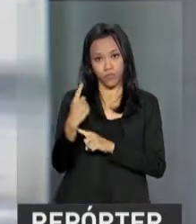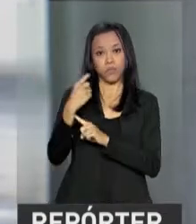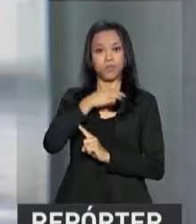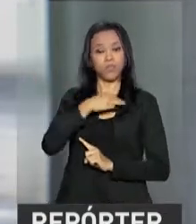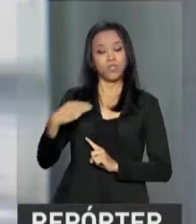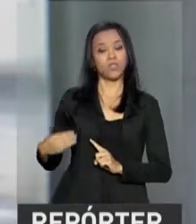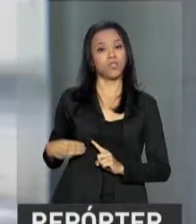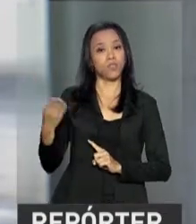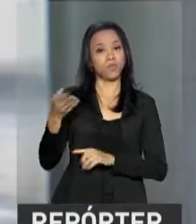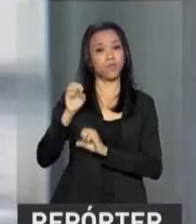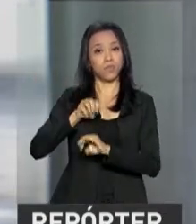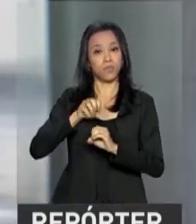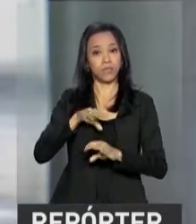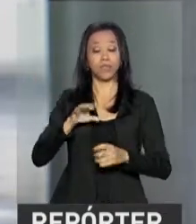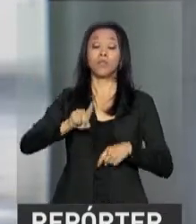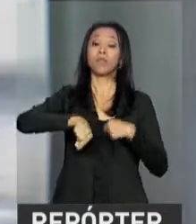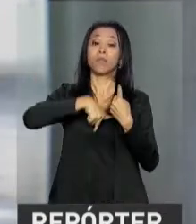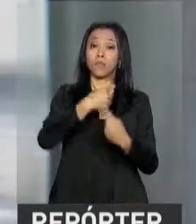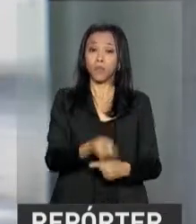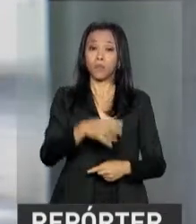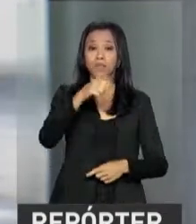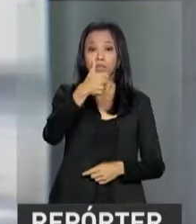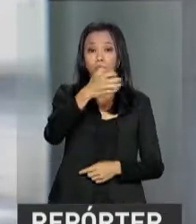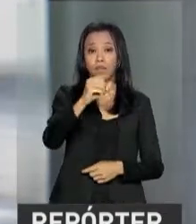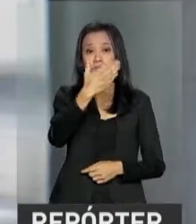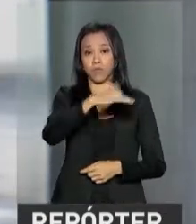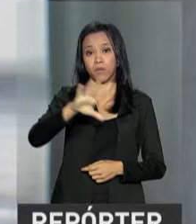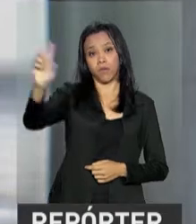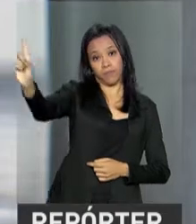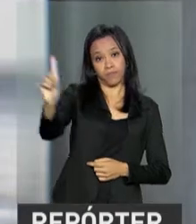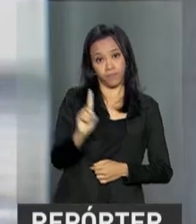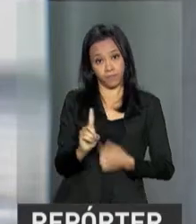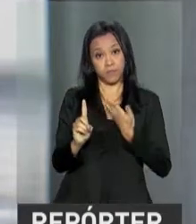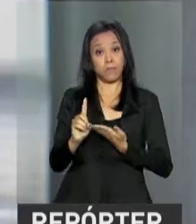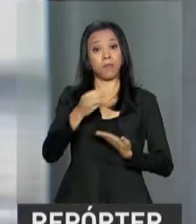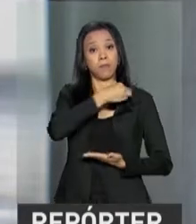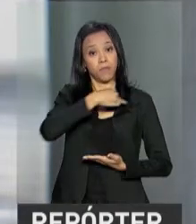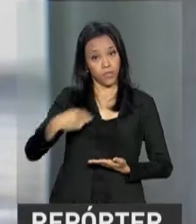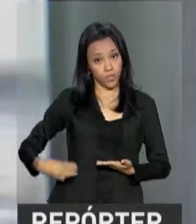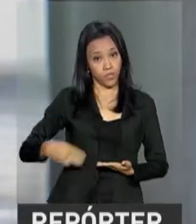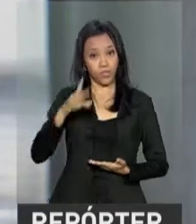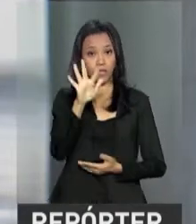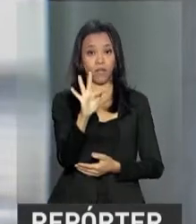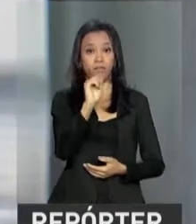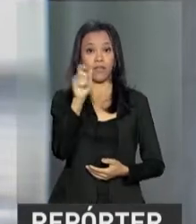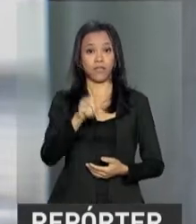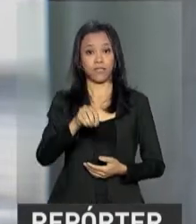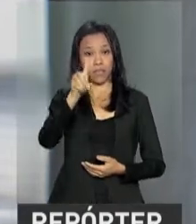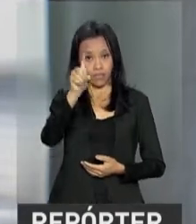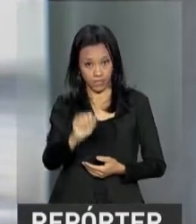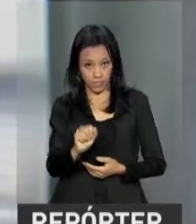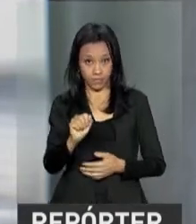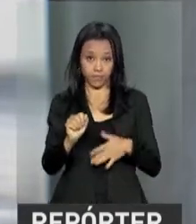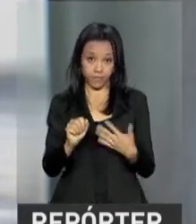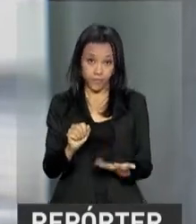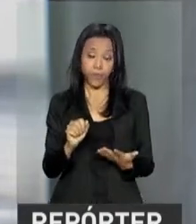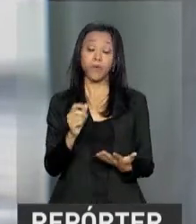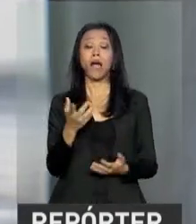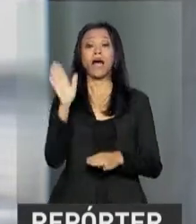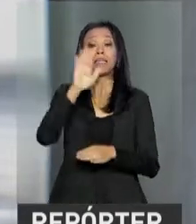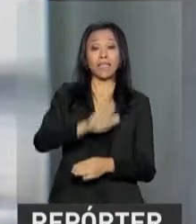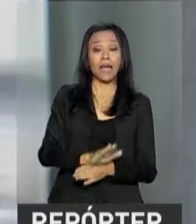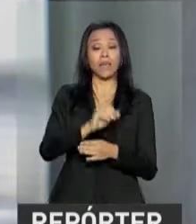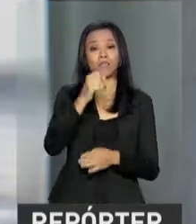soares da silva em seguida às 10 e meia o encontro será com o ministro da fazenda eduardo guardian já à tarde